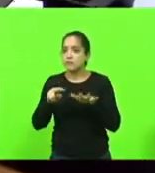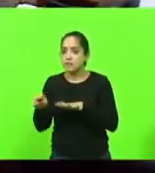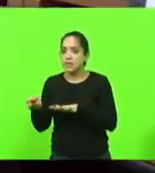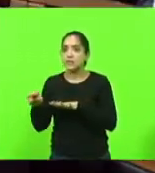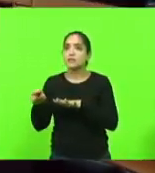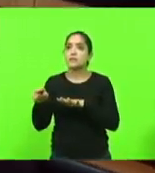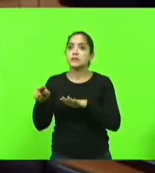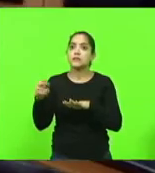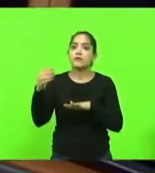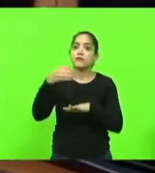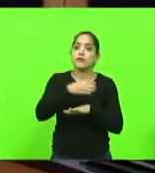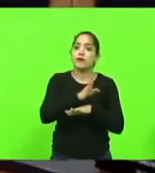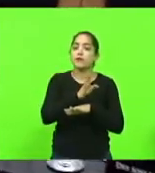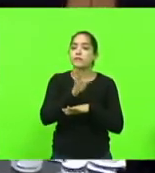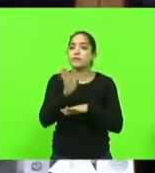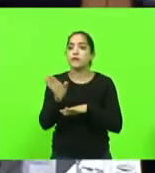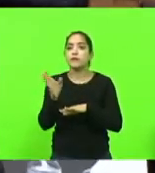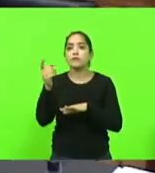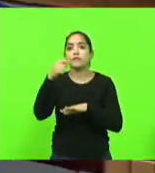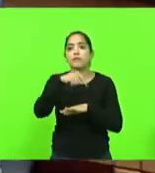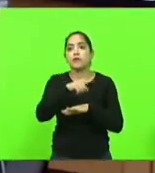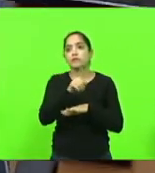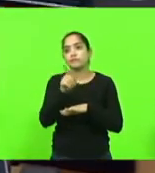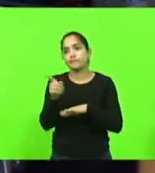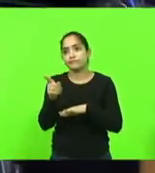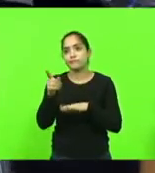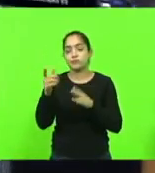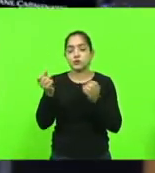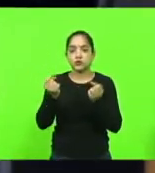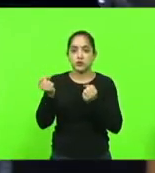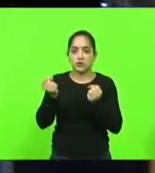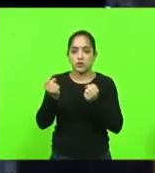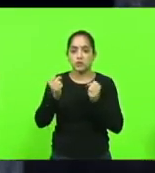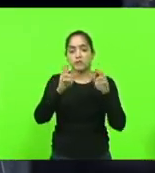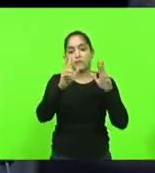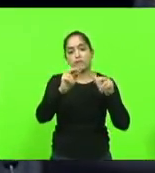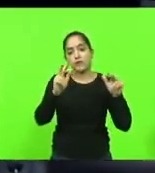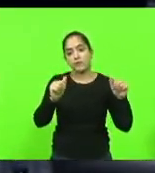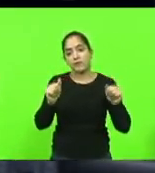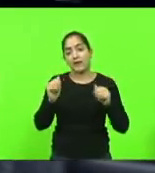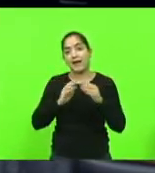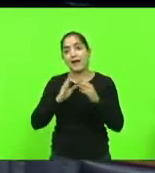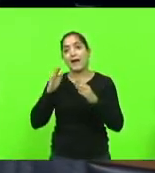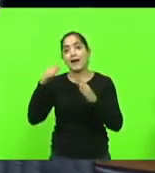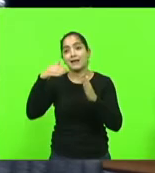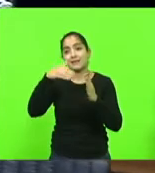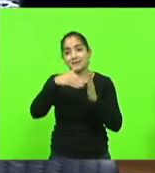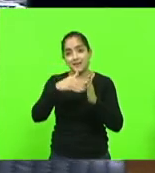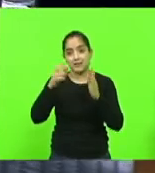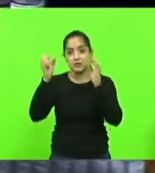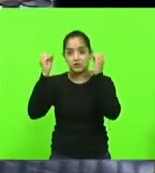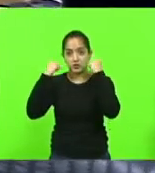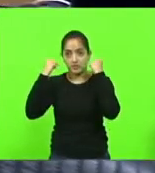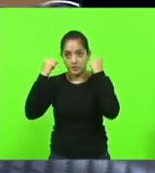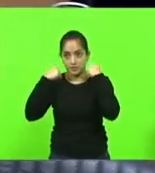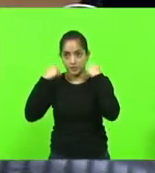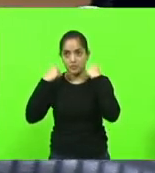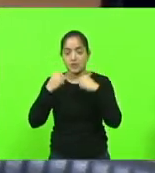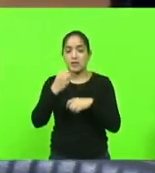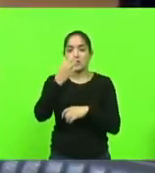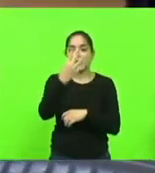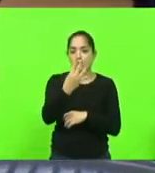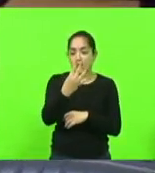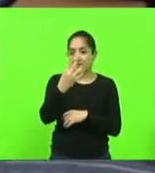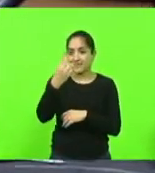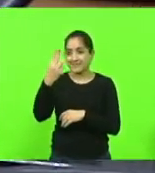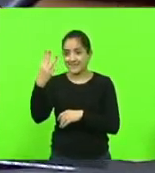carro. Eu já cansei de contar, de Florianópolis a Chapecó, 43 pardais,